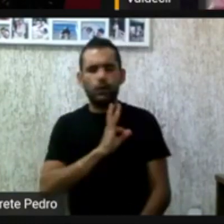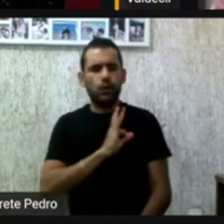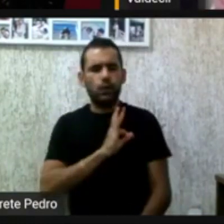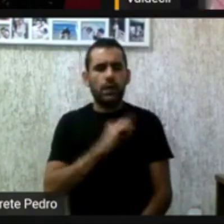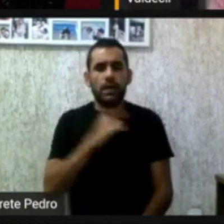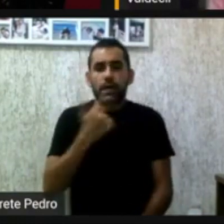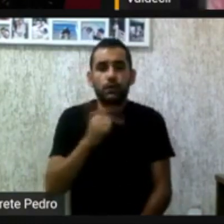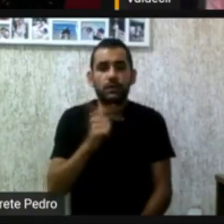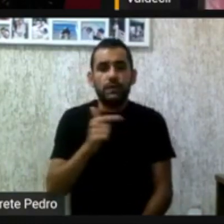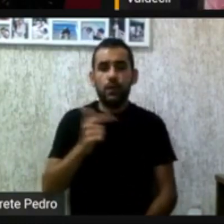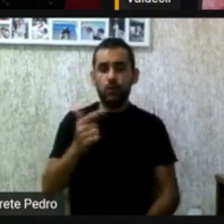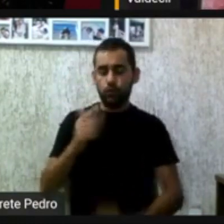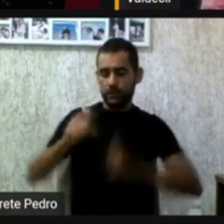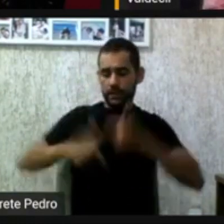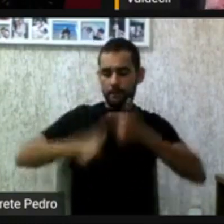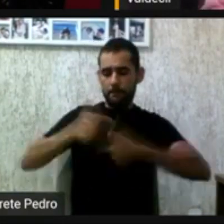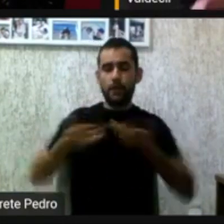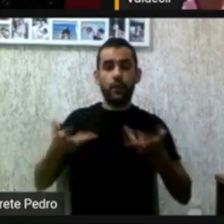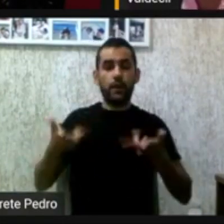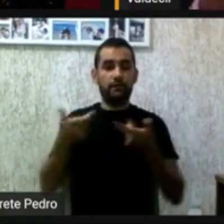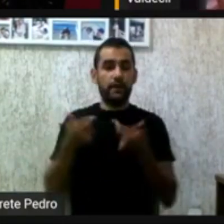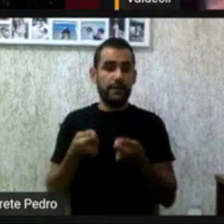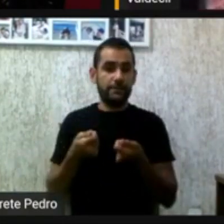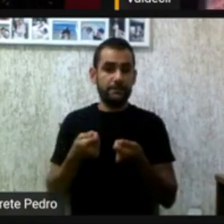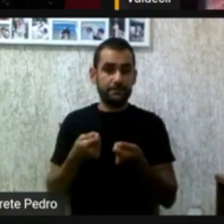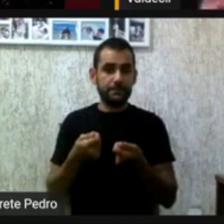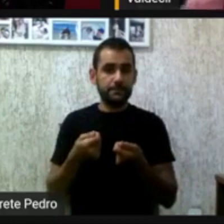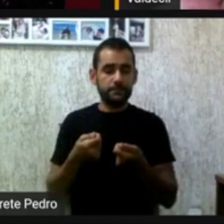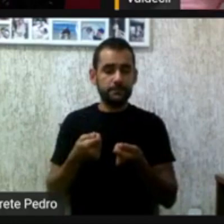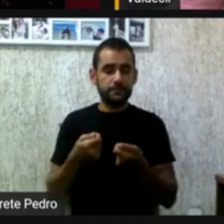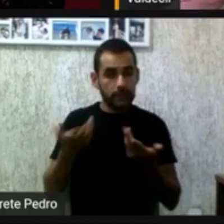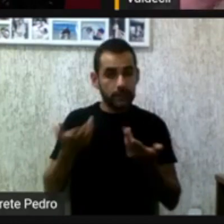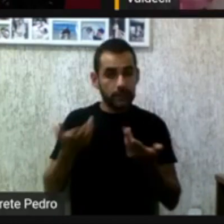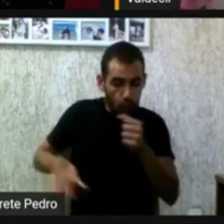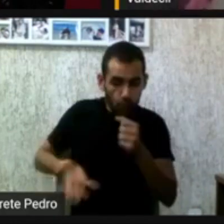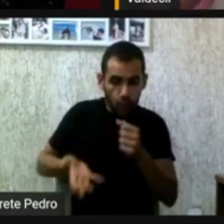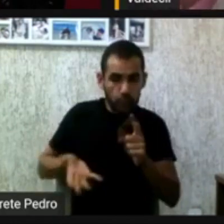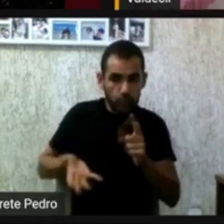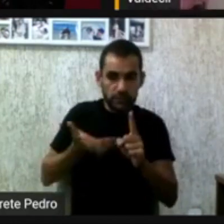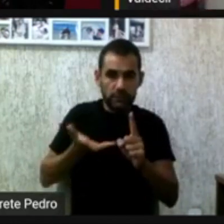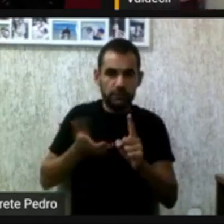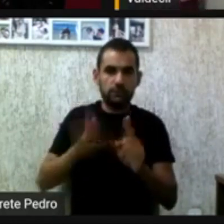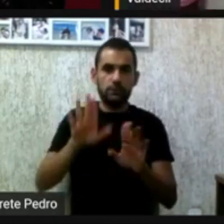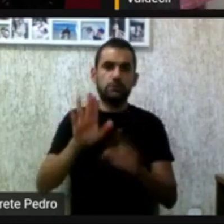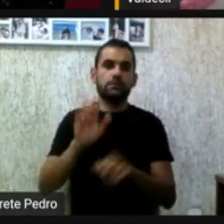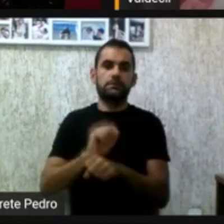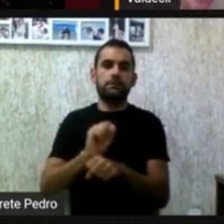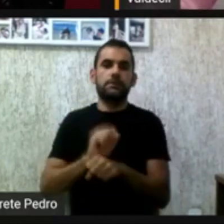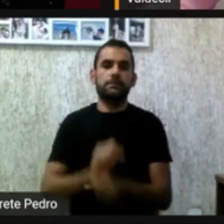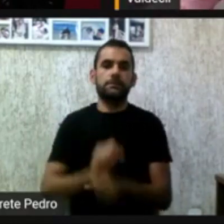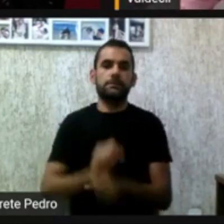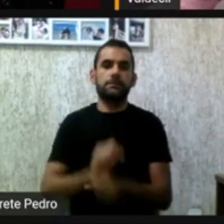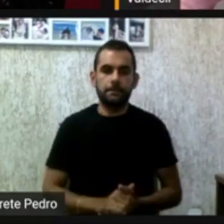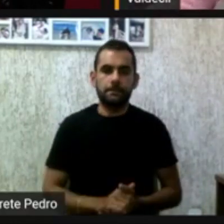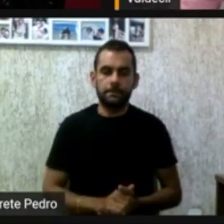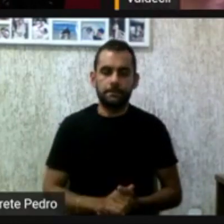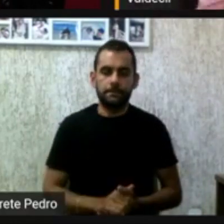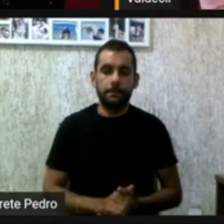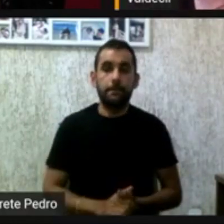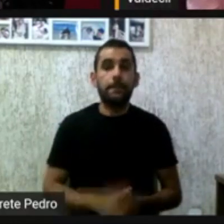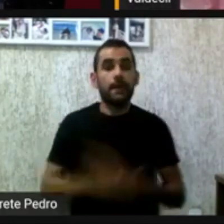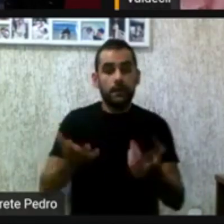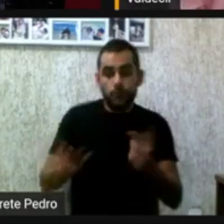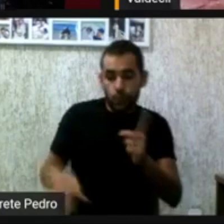tem uma mão de obra qualificada. E você, com esse incentivo, só um minutinho, Fique à vontade. com